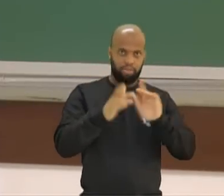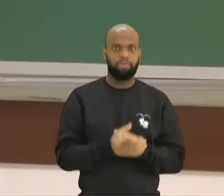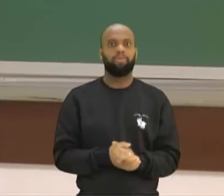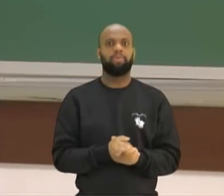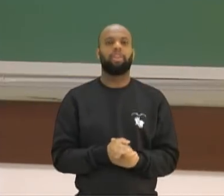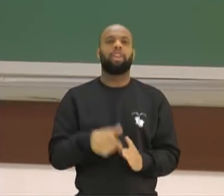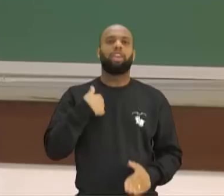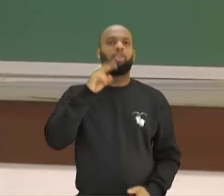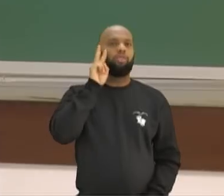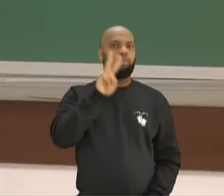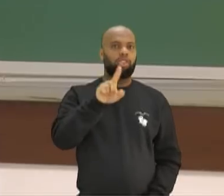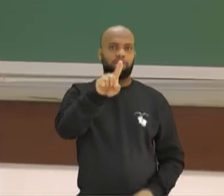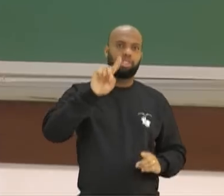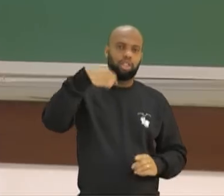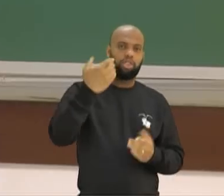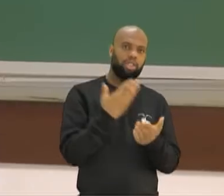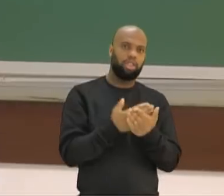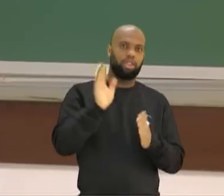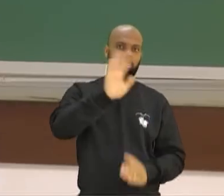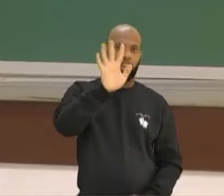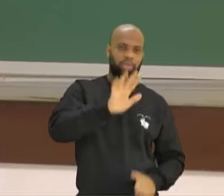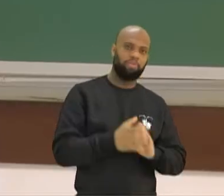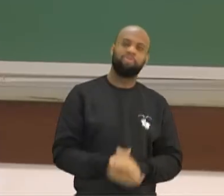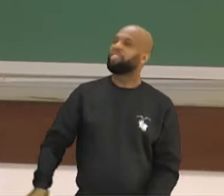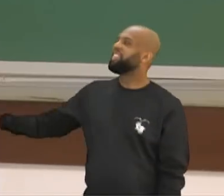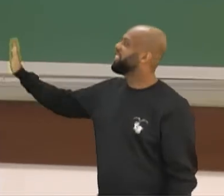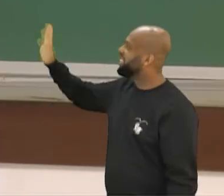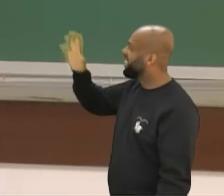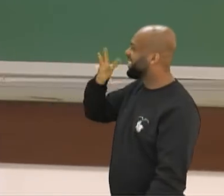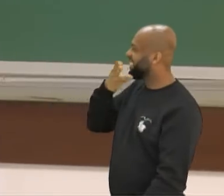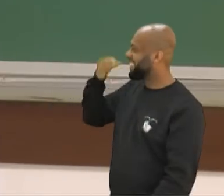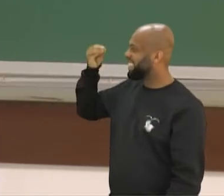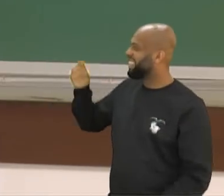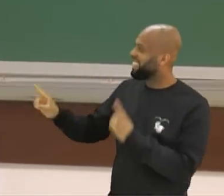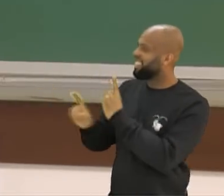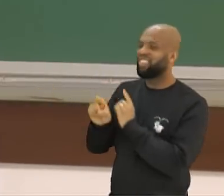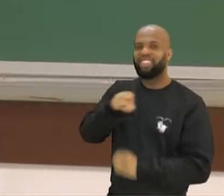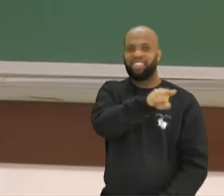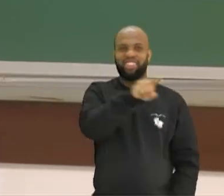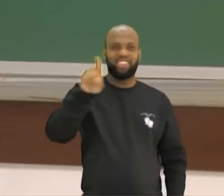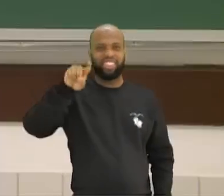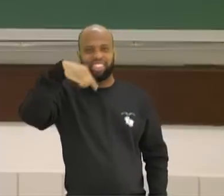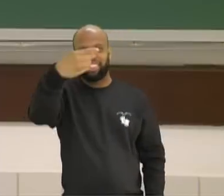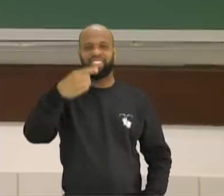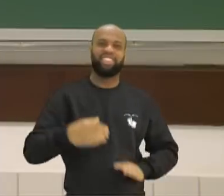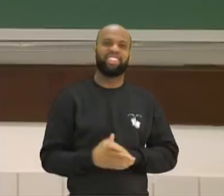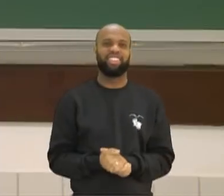tá? E eu vejo vocês na próxima aula. Bye, Nathan. See you guys.